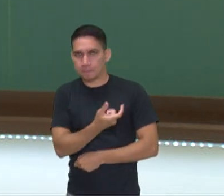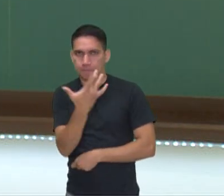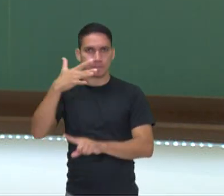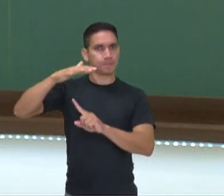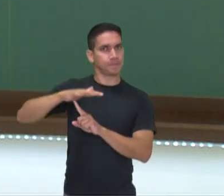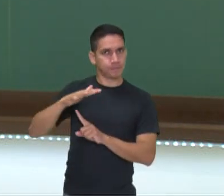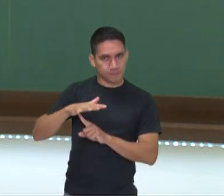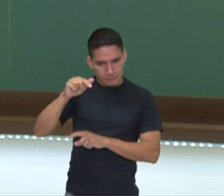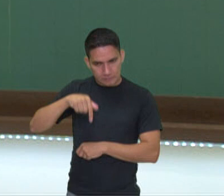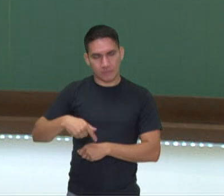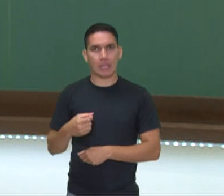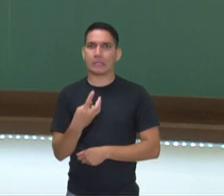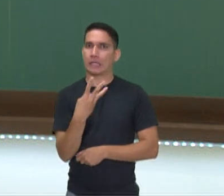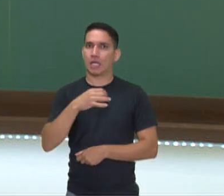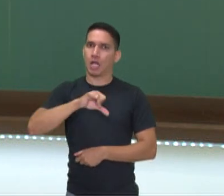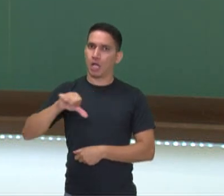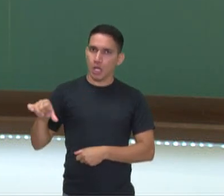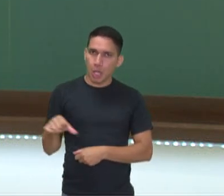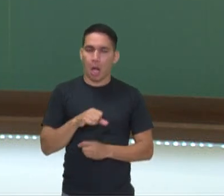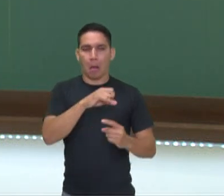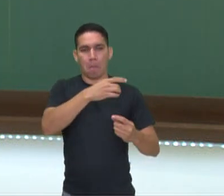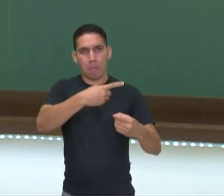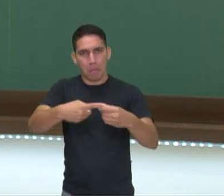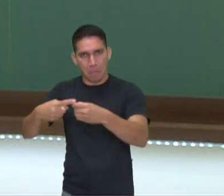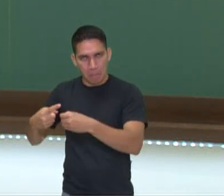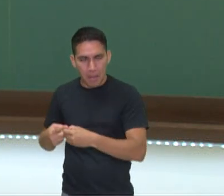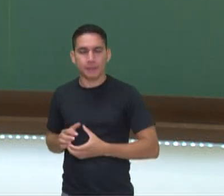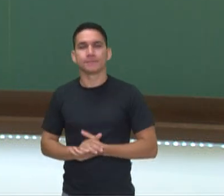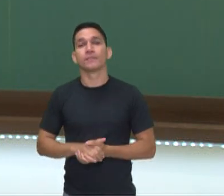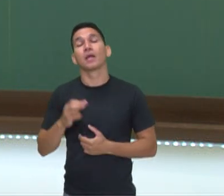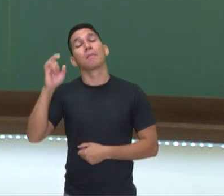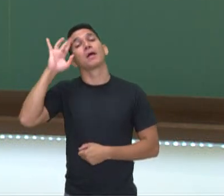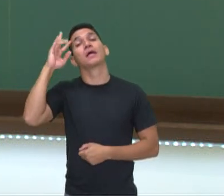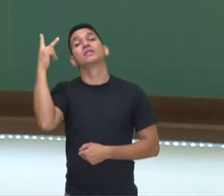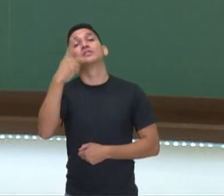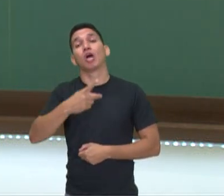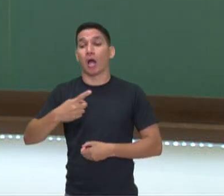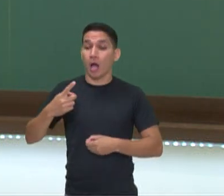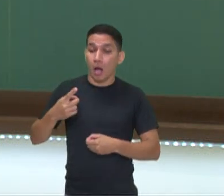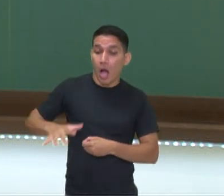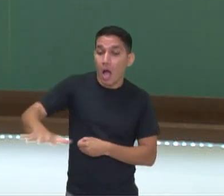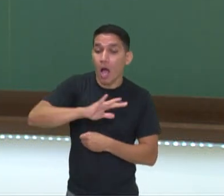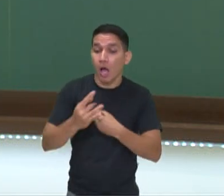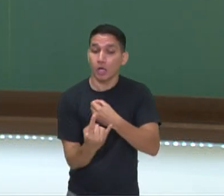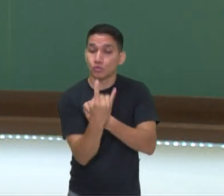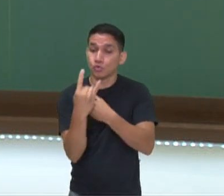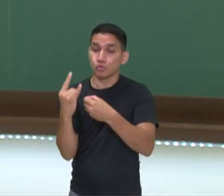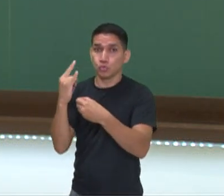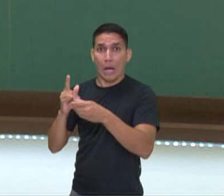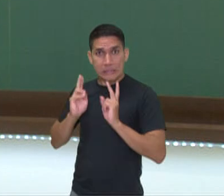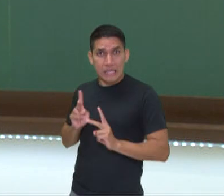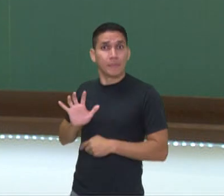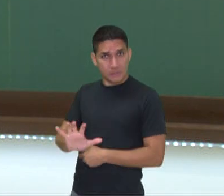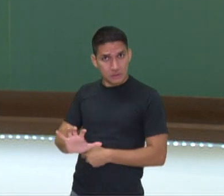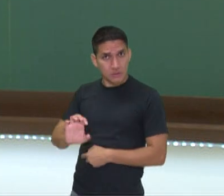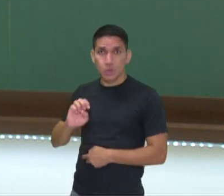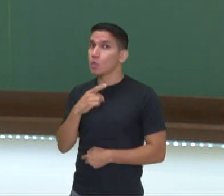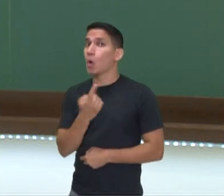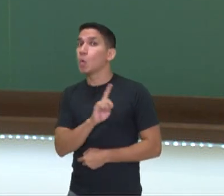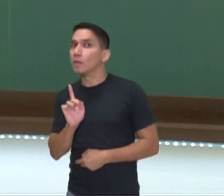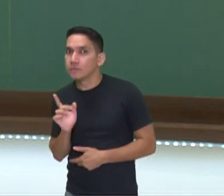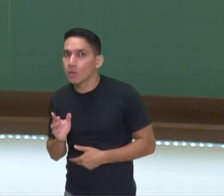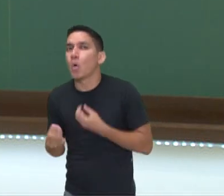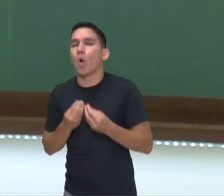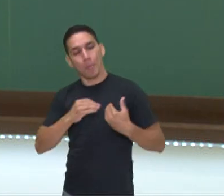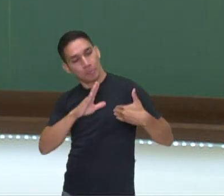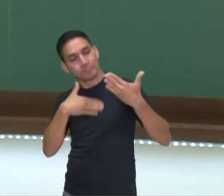do Paraná, dos 399 municípios, e pense se a área urbana do seu município sempre foi dessa maneira ou não, e como